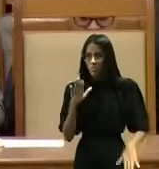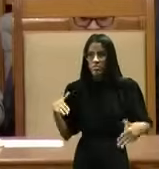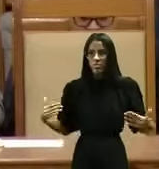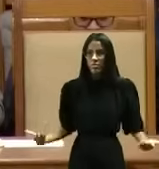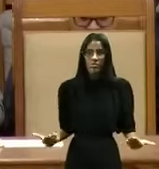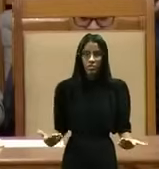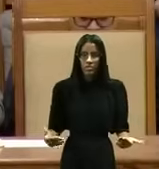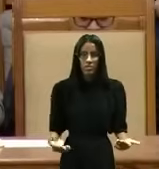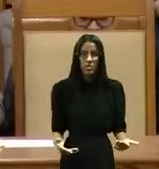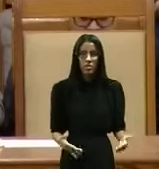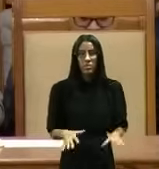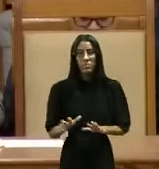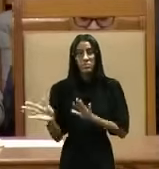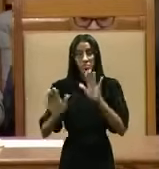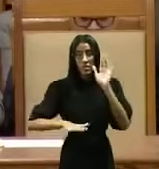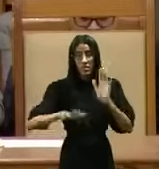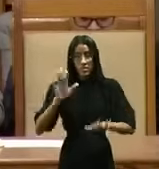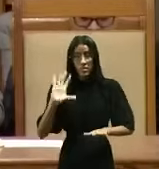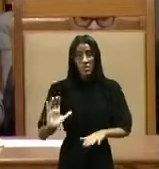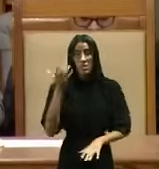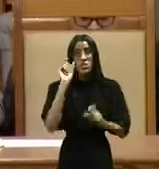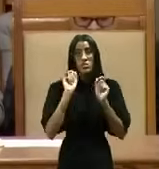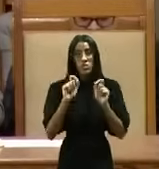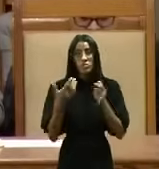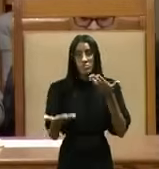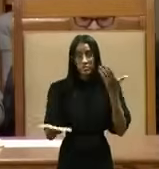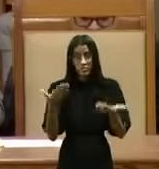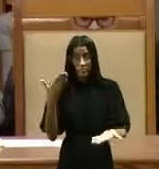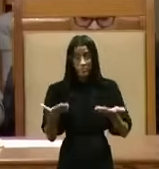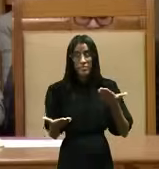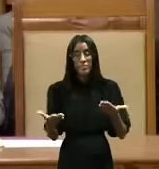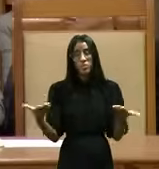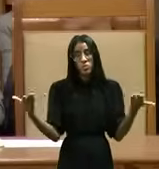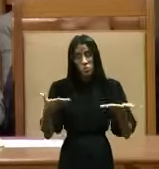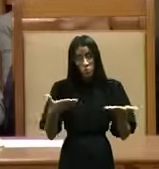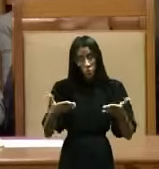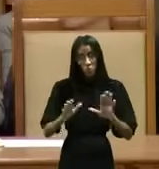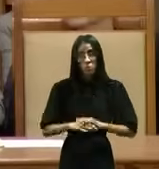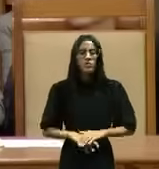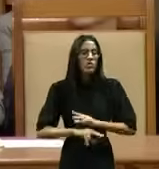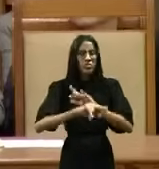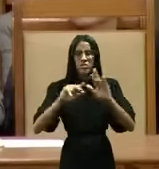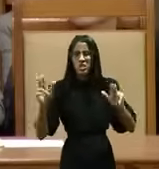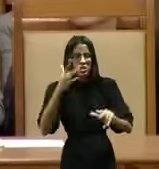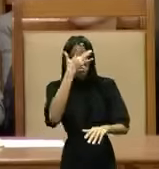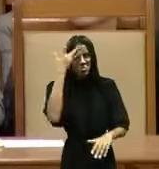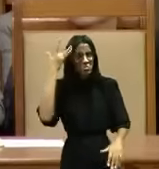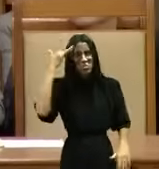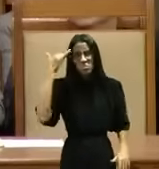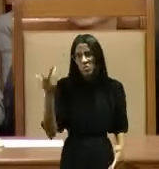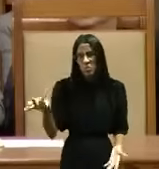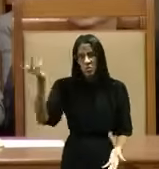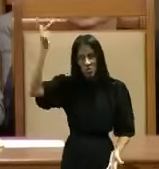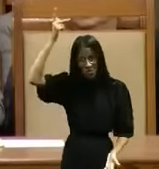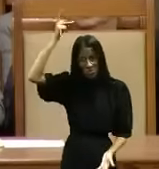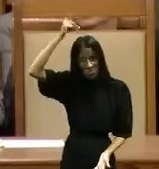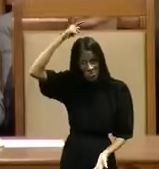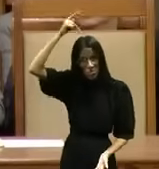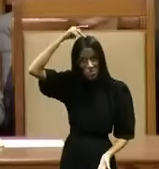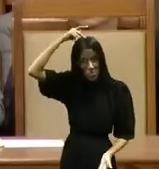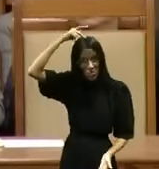mente Tapada tem é muito Pentecostal velho atrasado é ou não